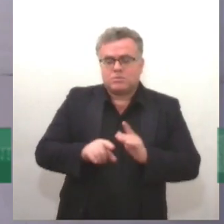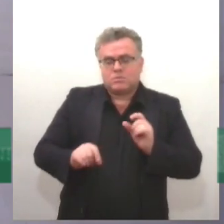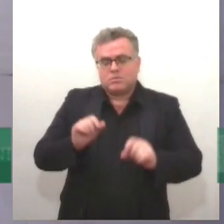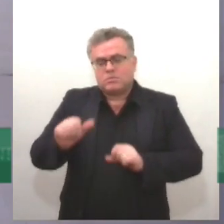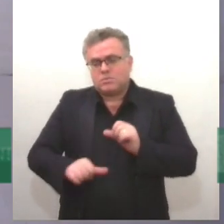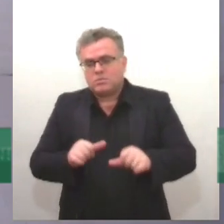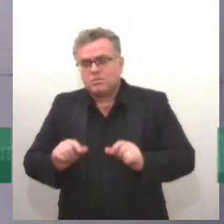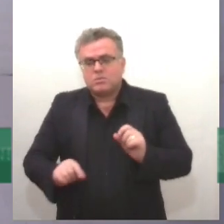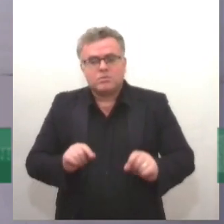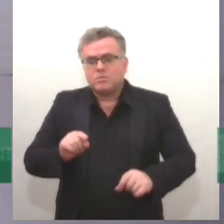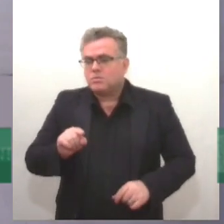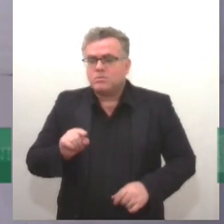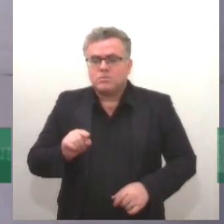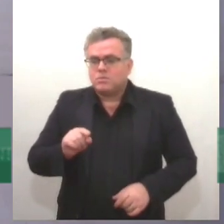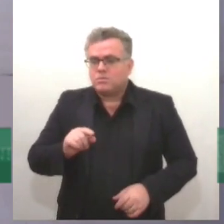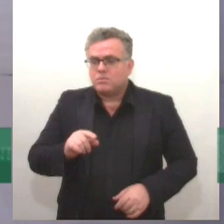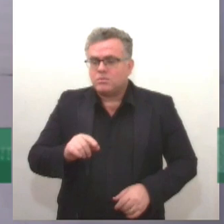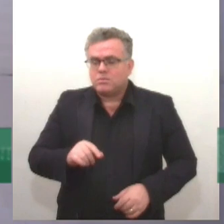É por aí?